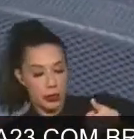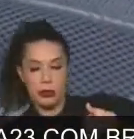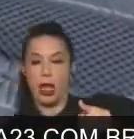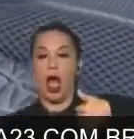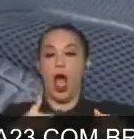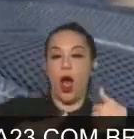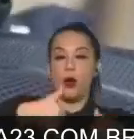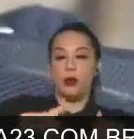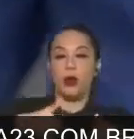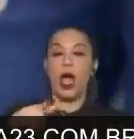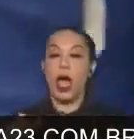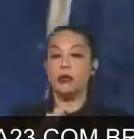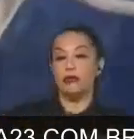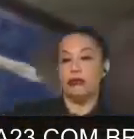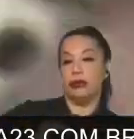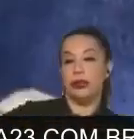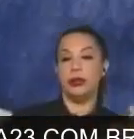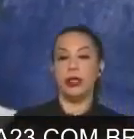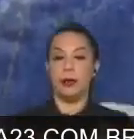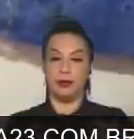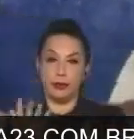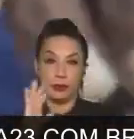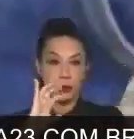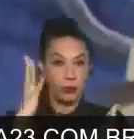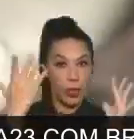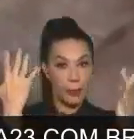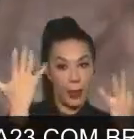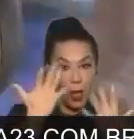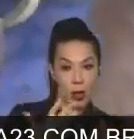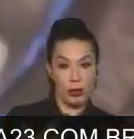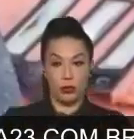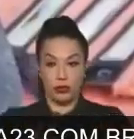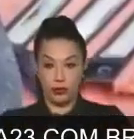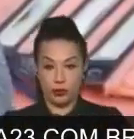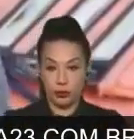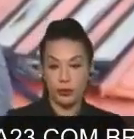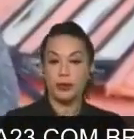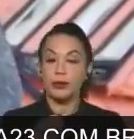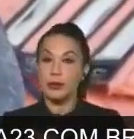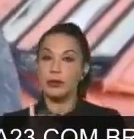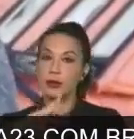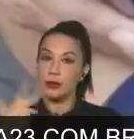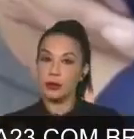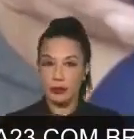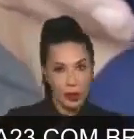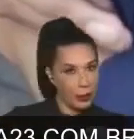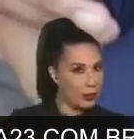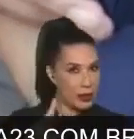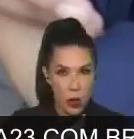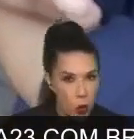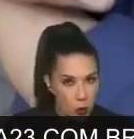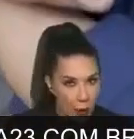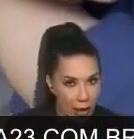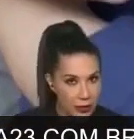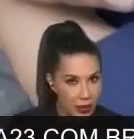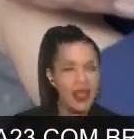é aquele que se dedica à confecção manual de sapatos ou no reparo deles. E se você acha que essa profissão não existe mais,